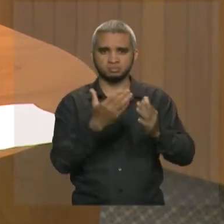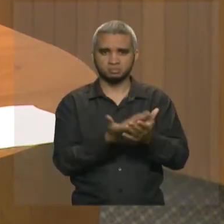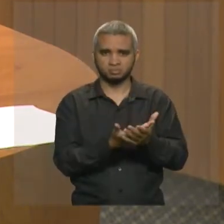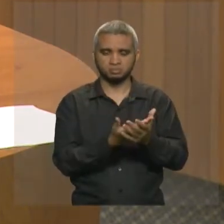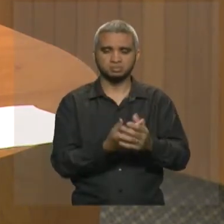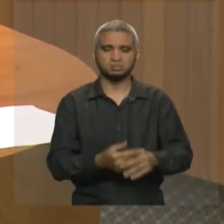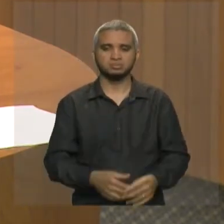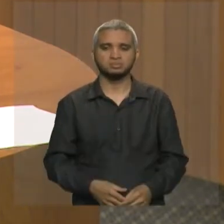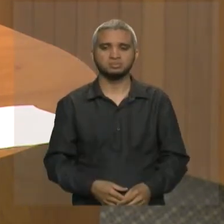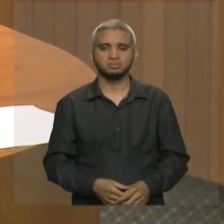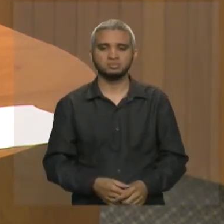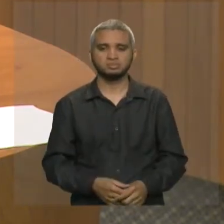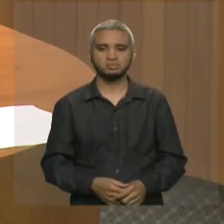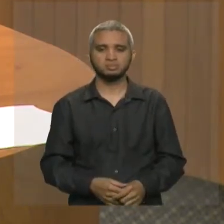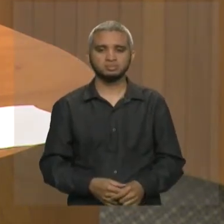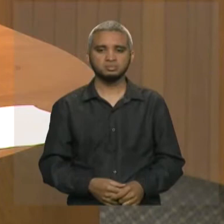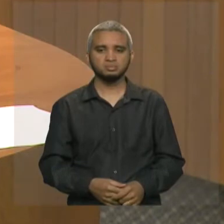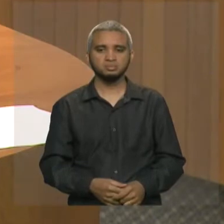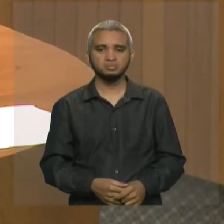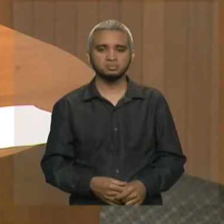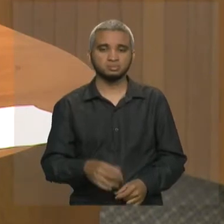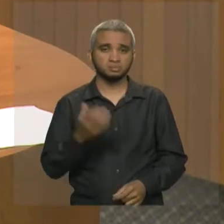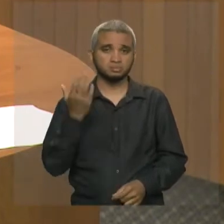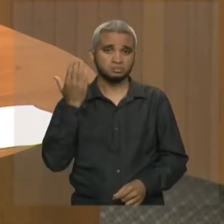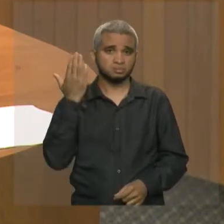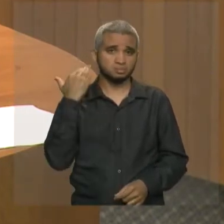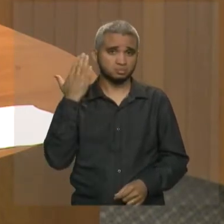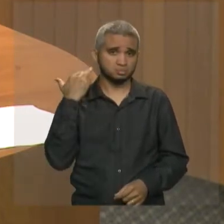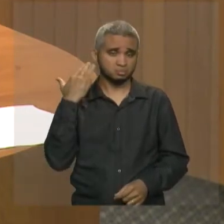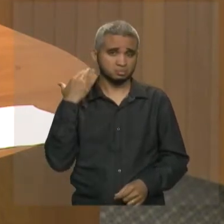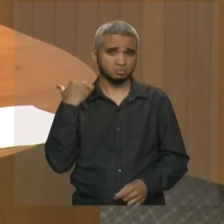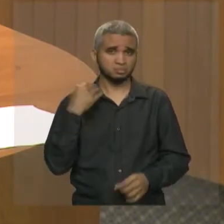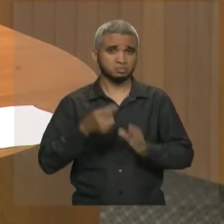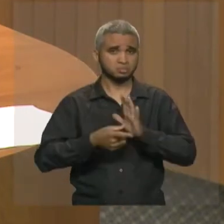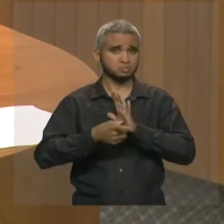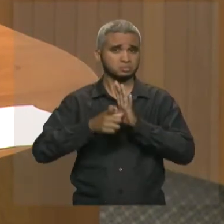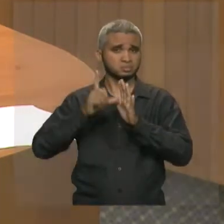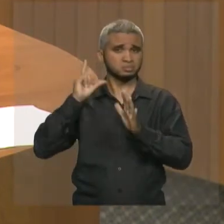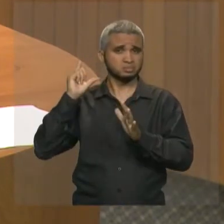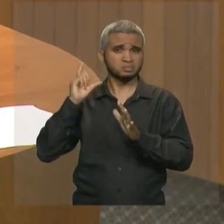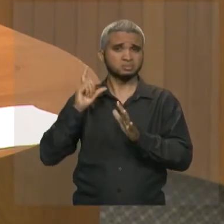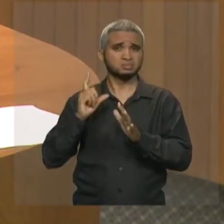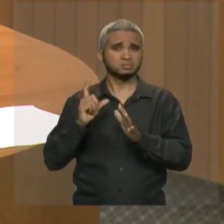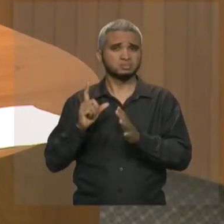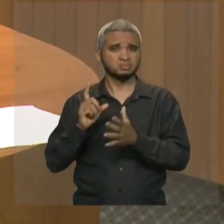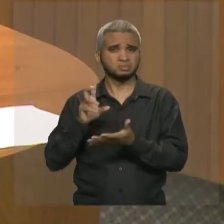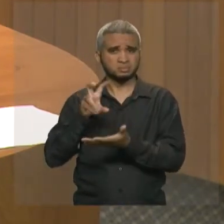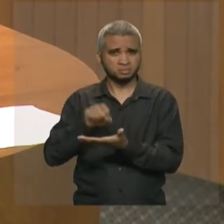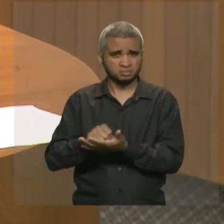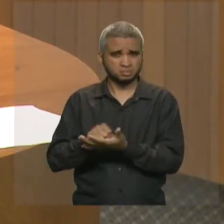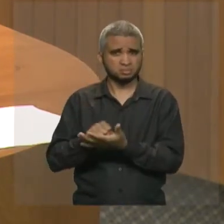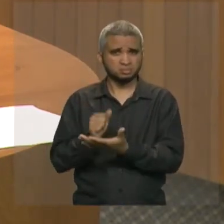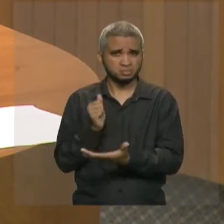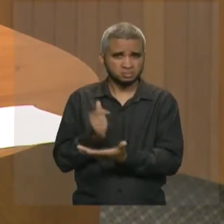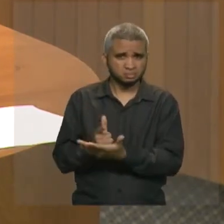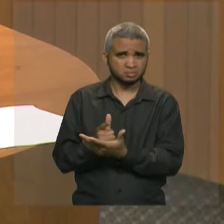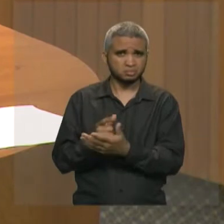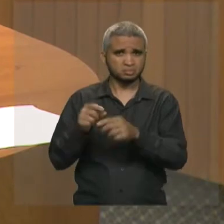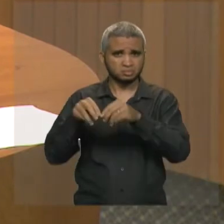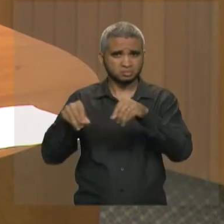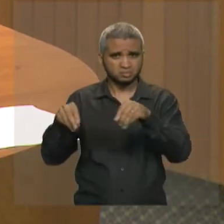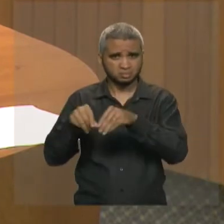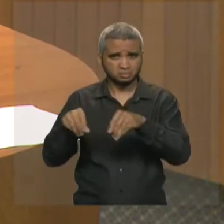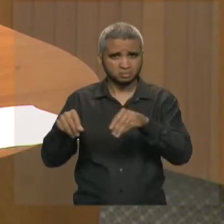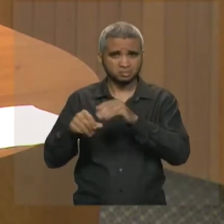época, um acordo antes de efetuar o registro, antes de fazer a indicação com o